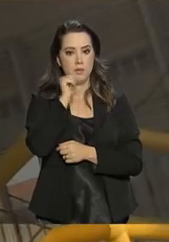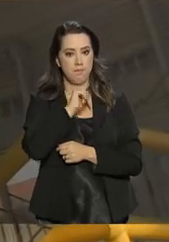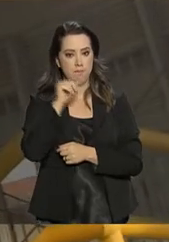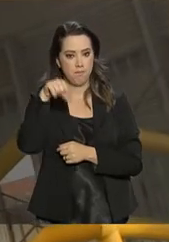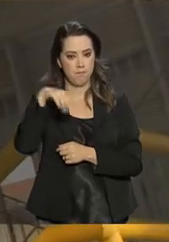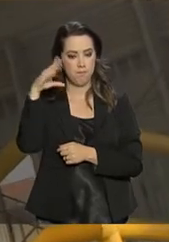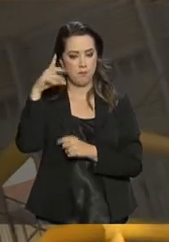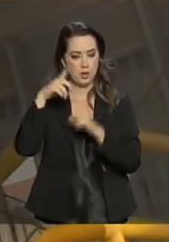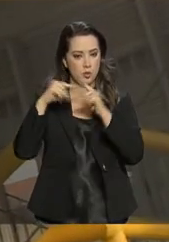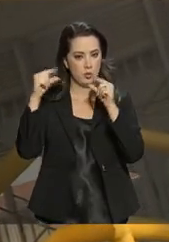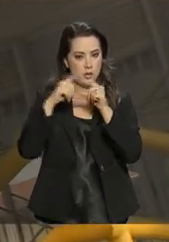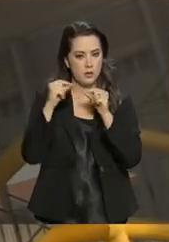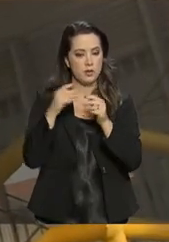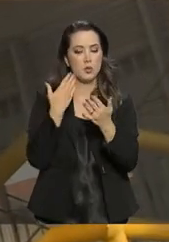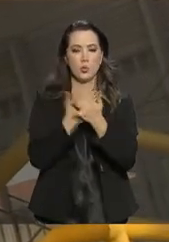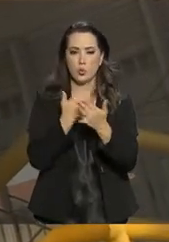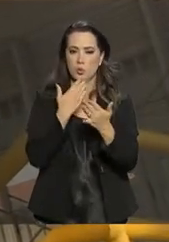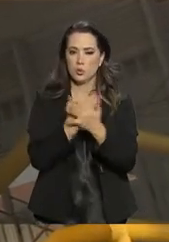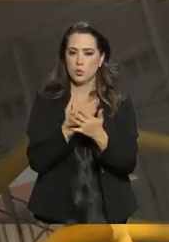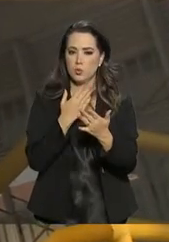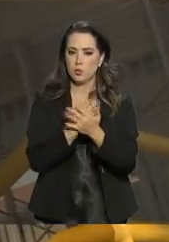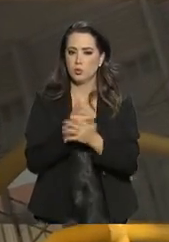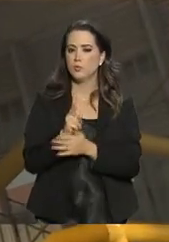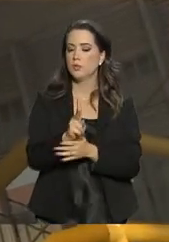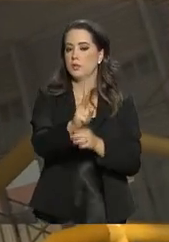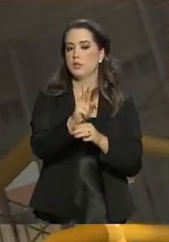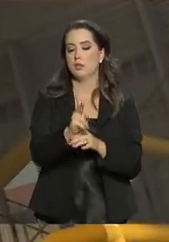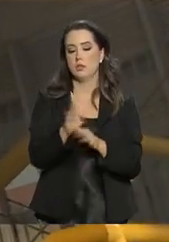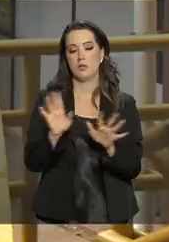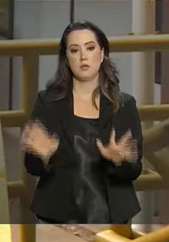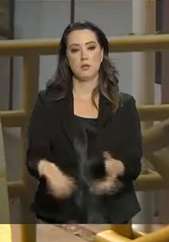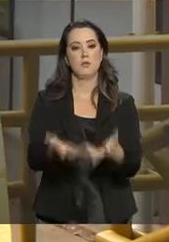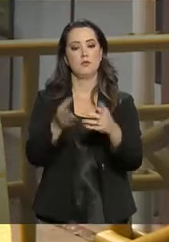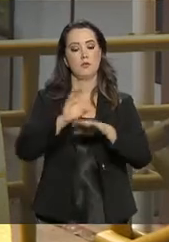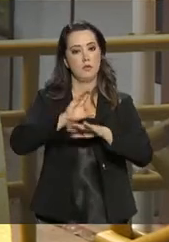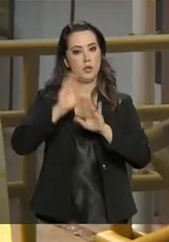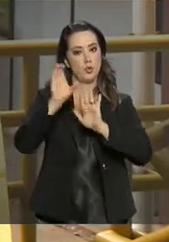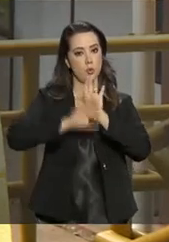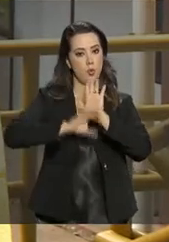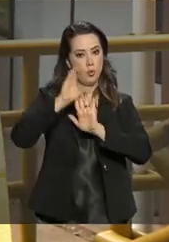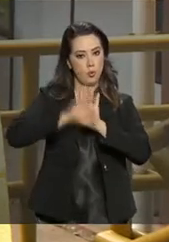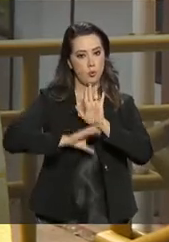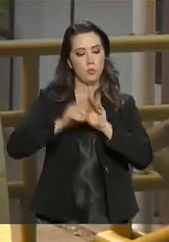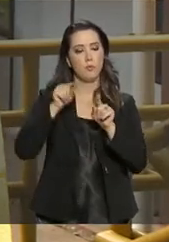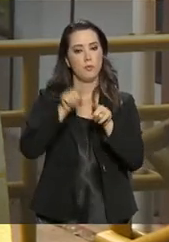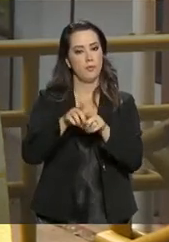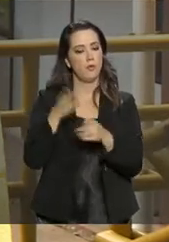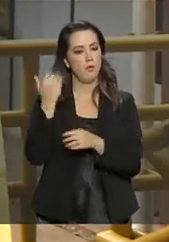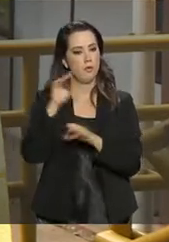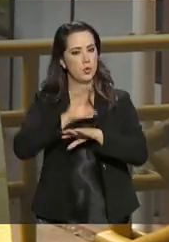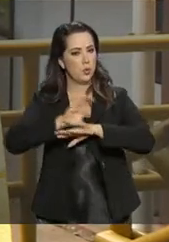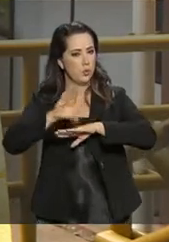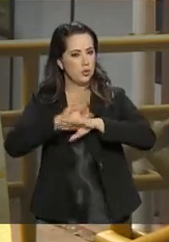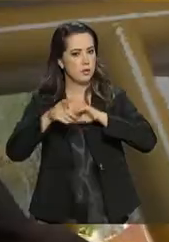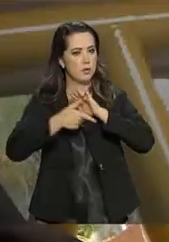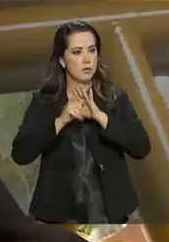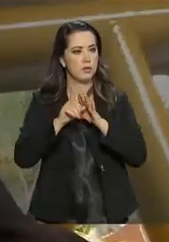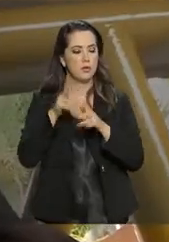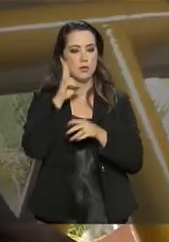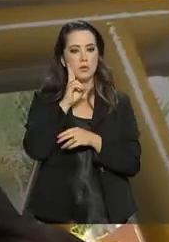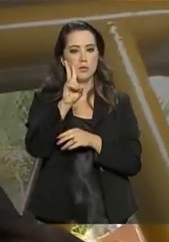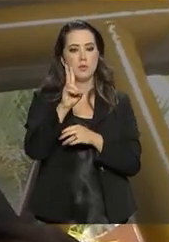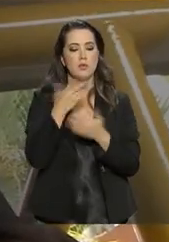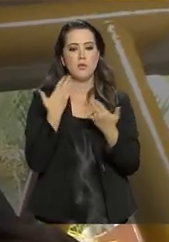brasília não parou de estudar e investe em sua qualificação profissional o último curso foi sobre a análise de investimentos